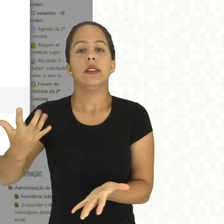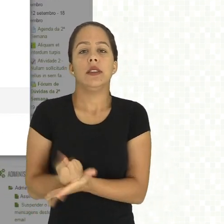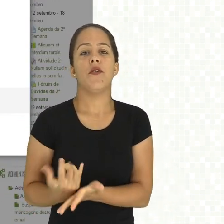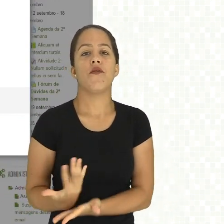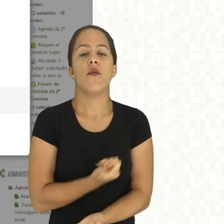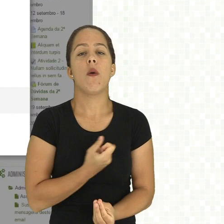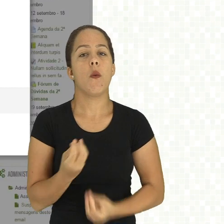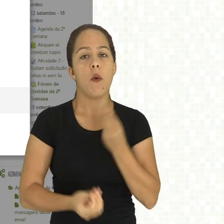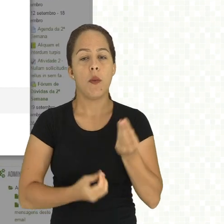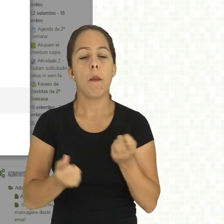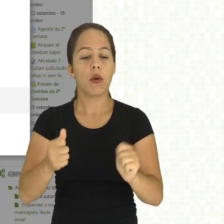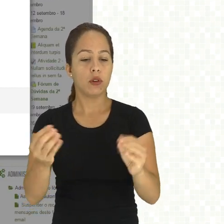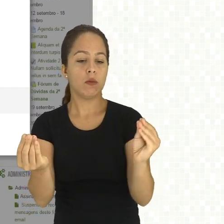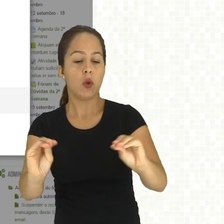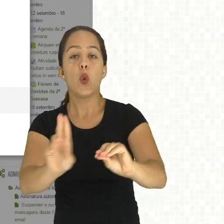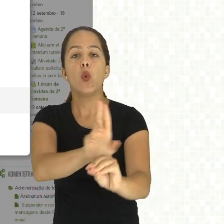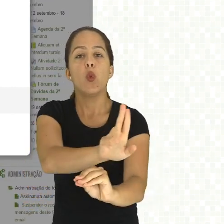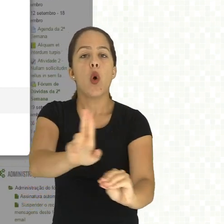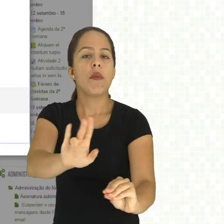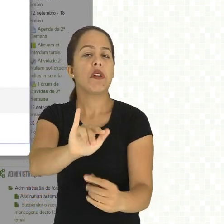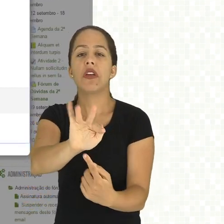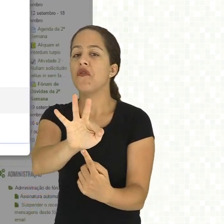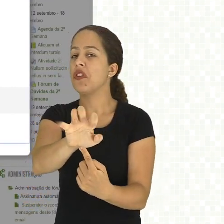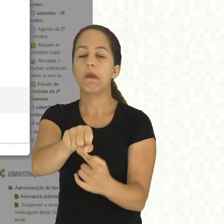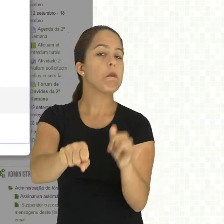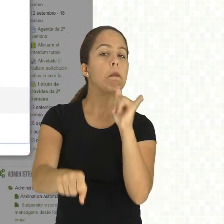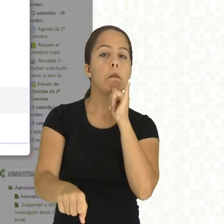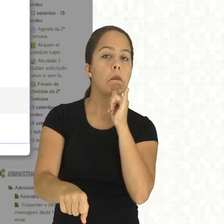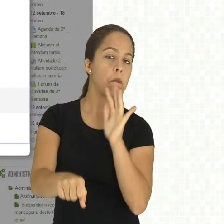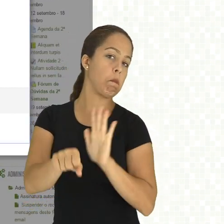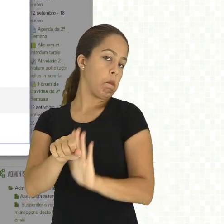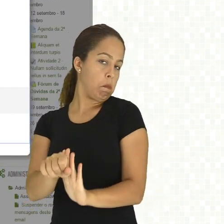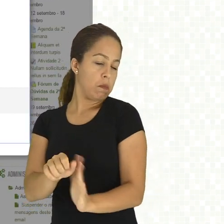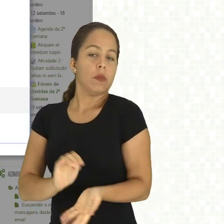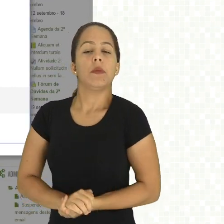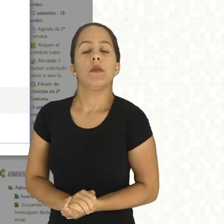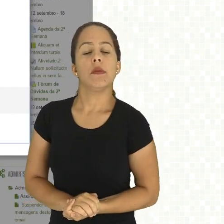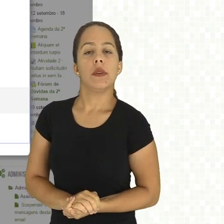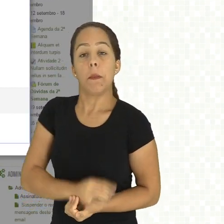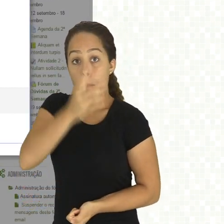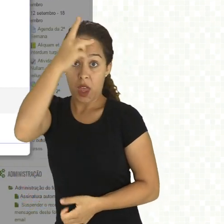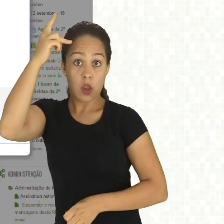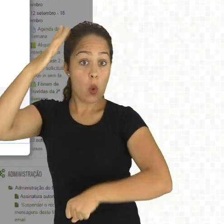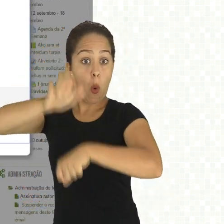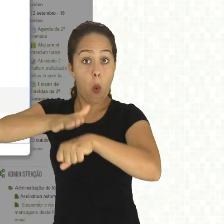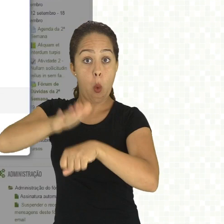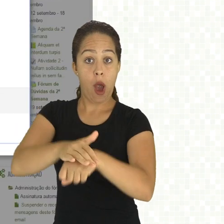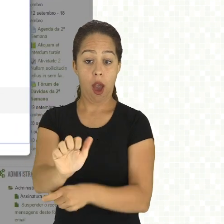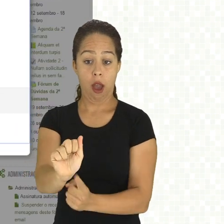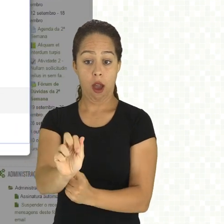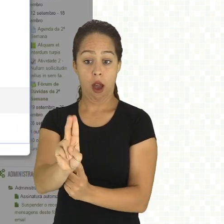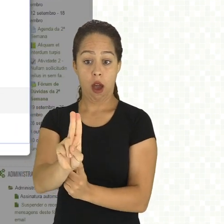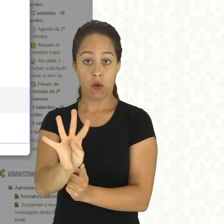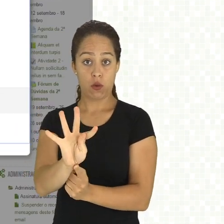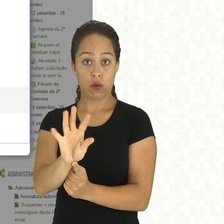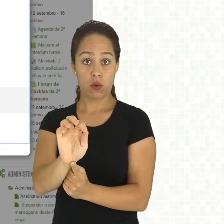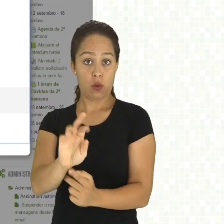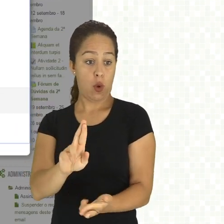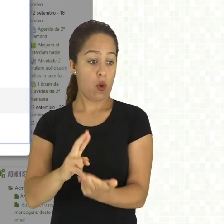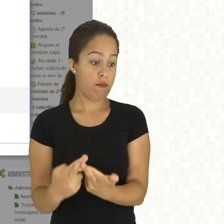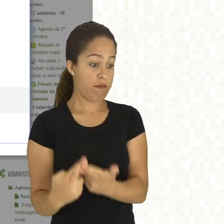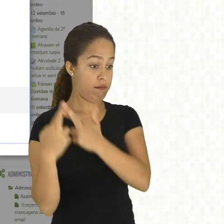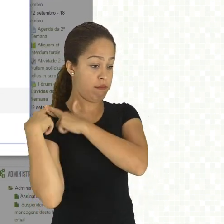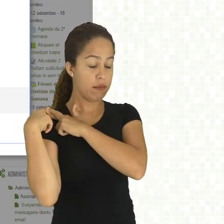para esse arquivo pode ser e fez o autor já vai aparecer aqui você pode alterar o autor